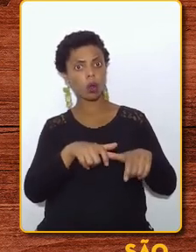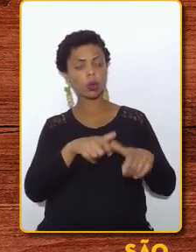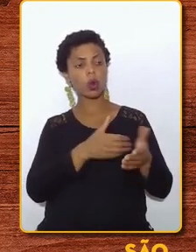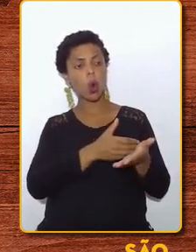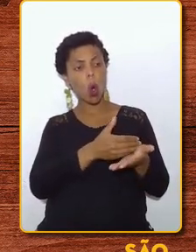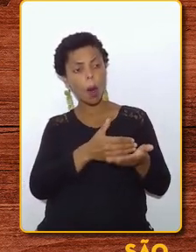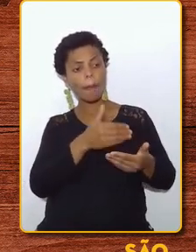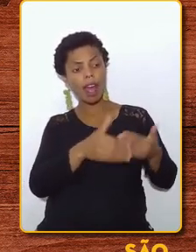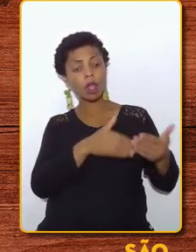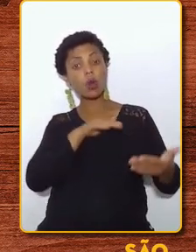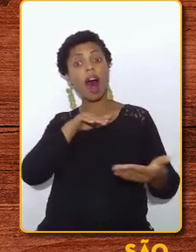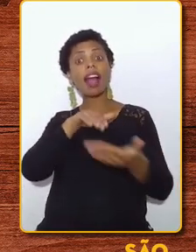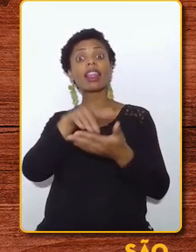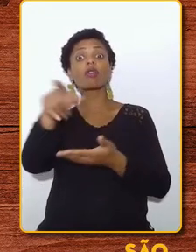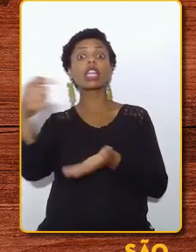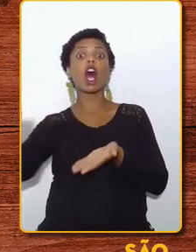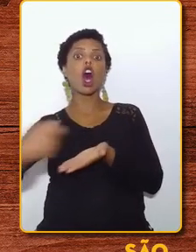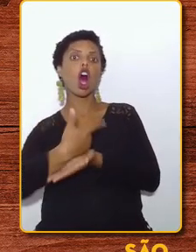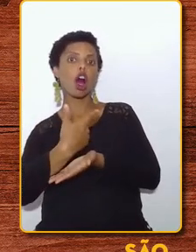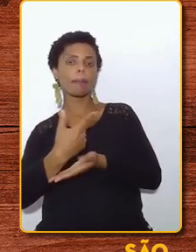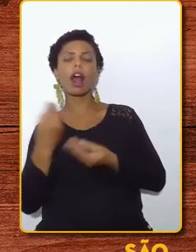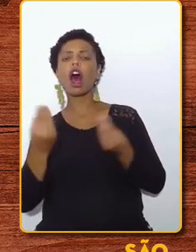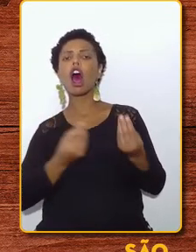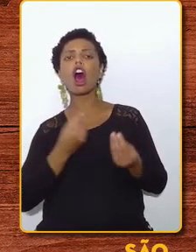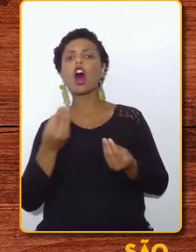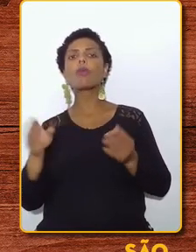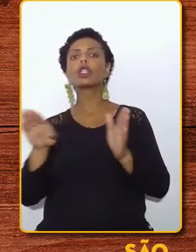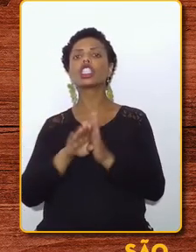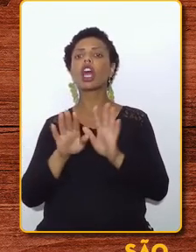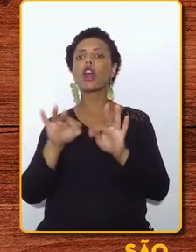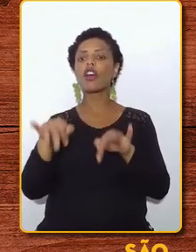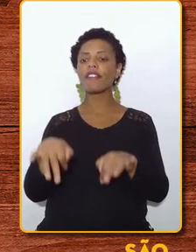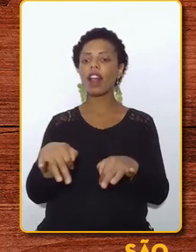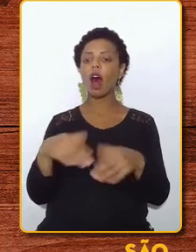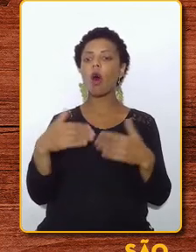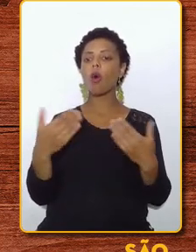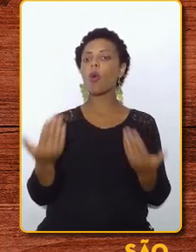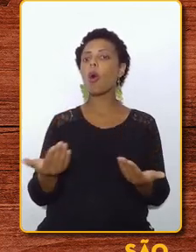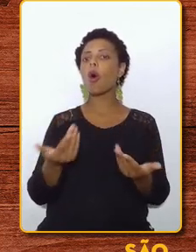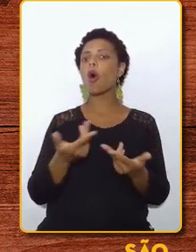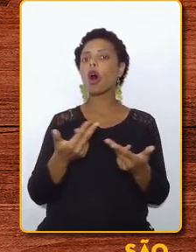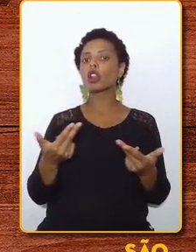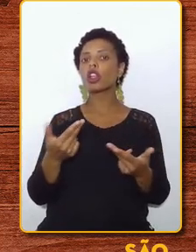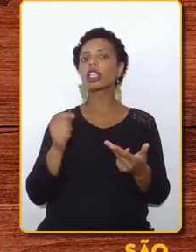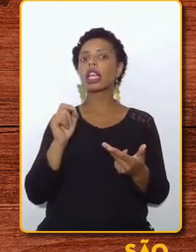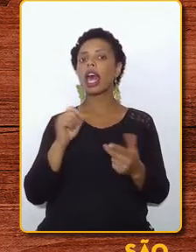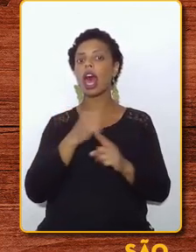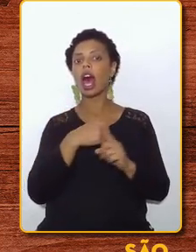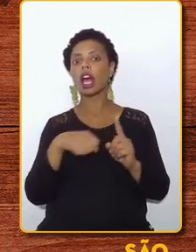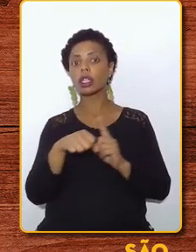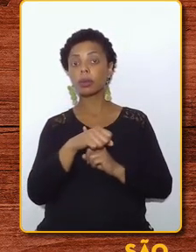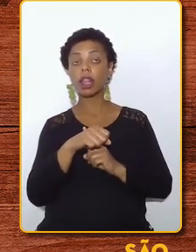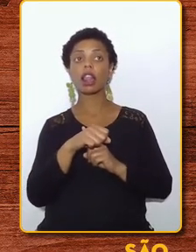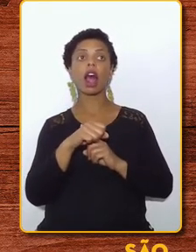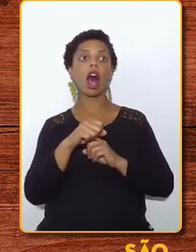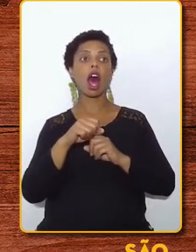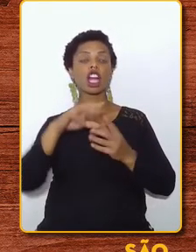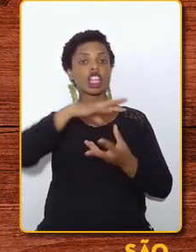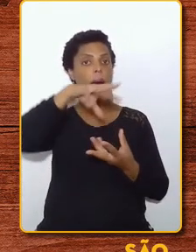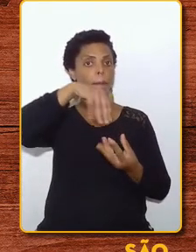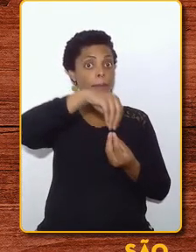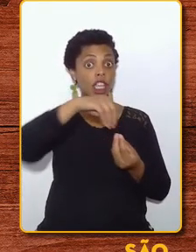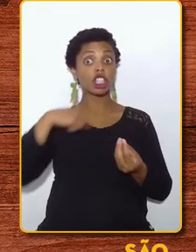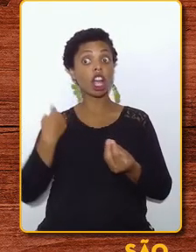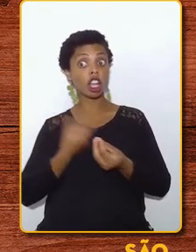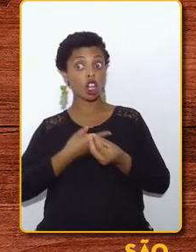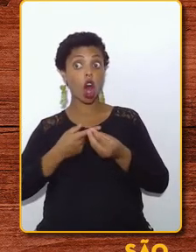vai chegar? Quais são as tarefas que a sociedade, os meios de comunicação e nós, organizados, vamos ter que fazer